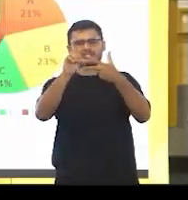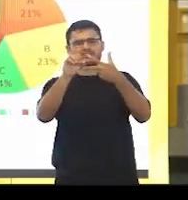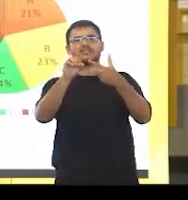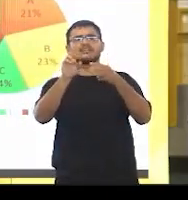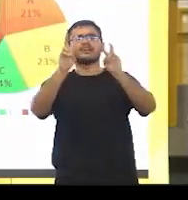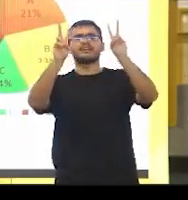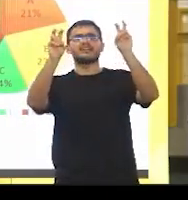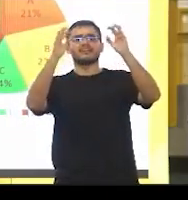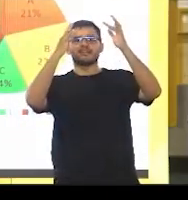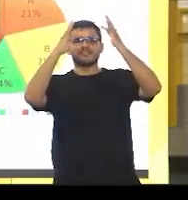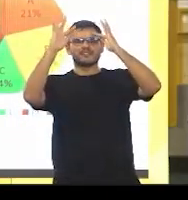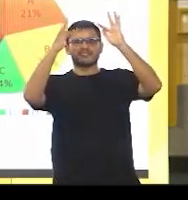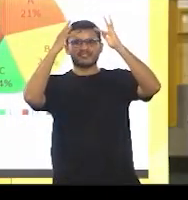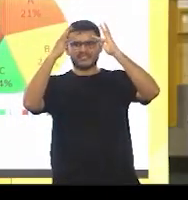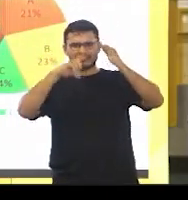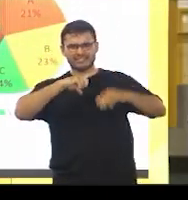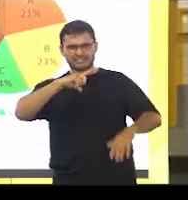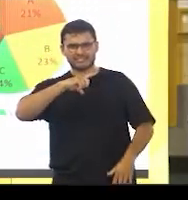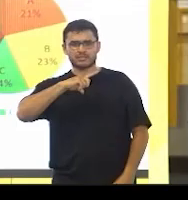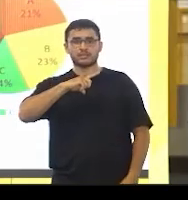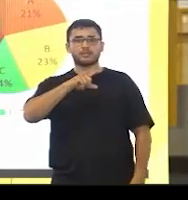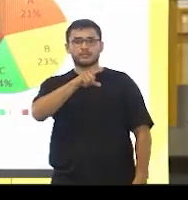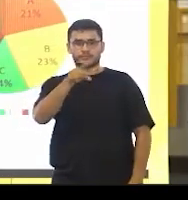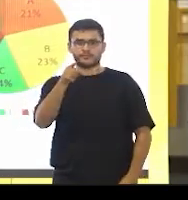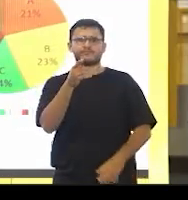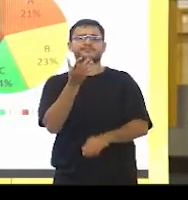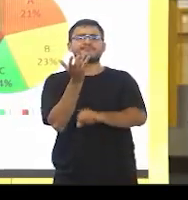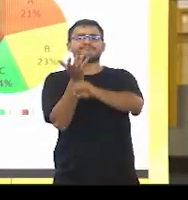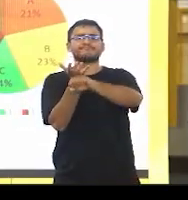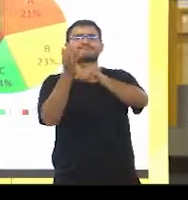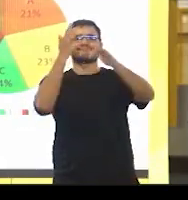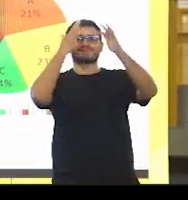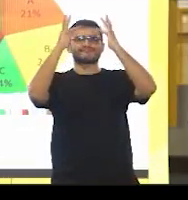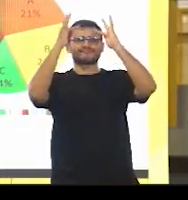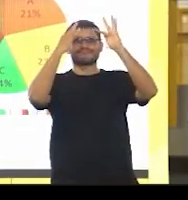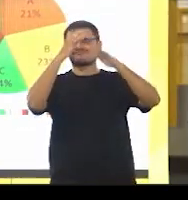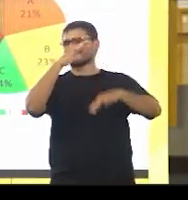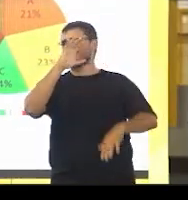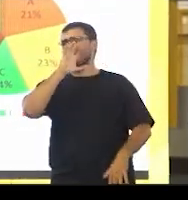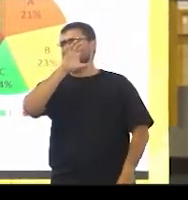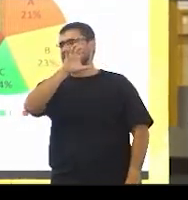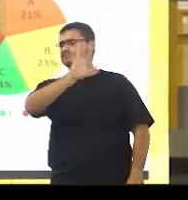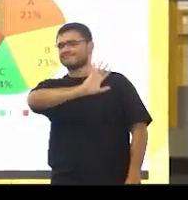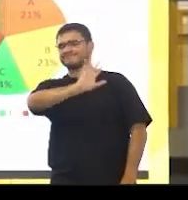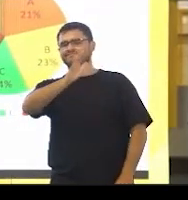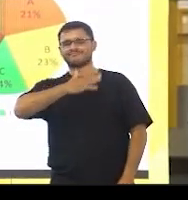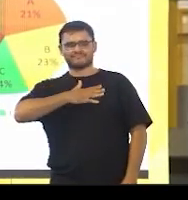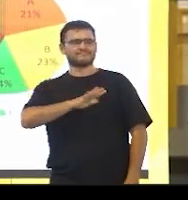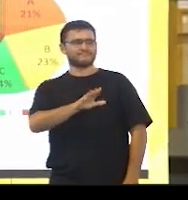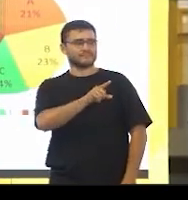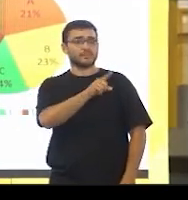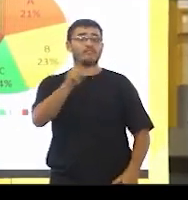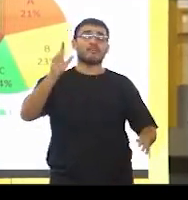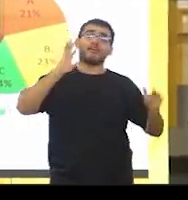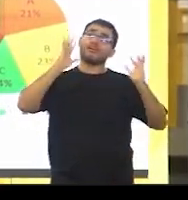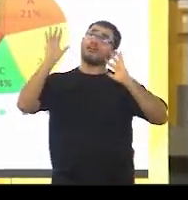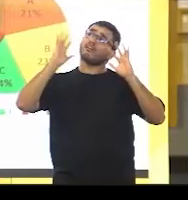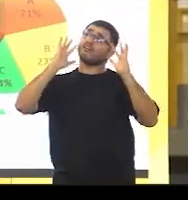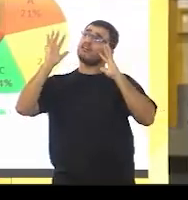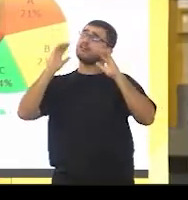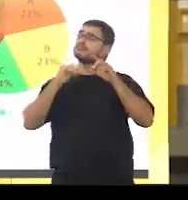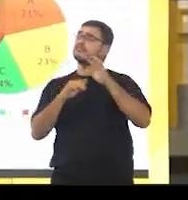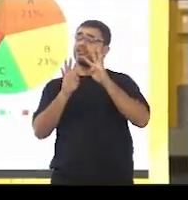questões de filosofia no Enem. Sabe aquela aula de filosofia que você não gosta, que é muito chatinha, que você fica viajando